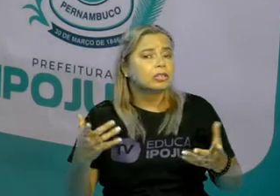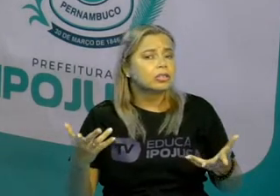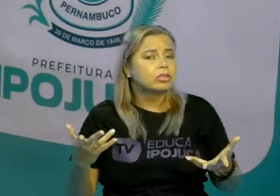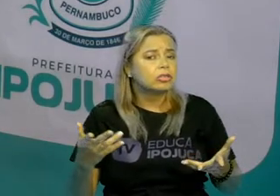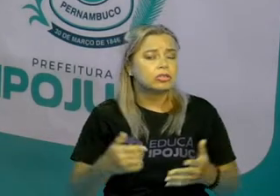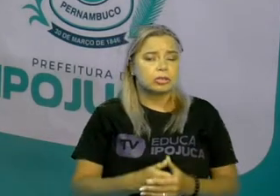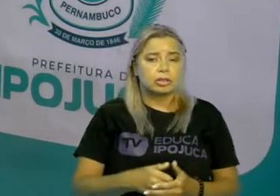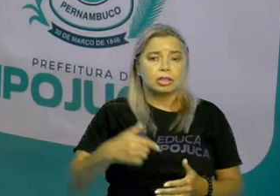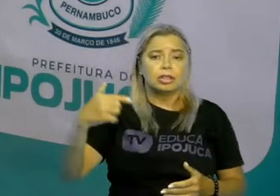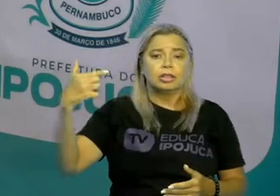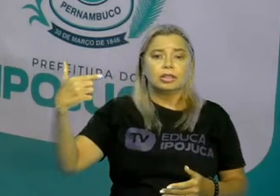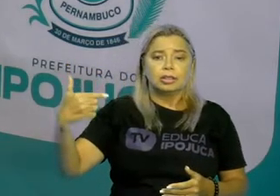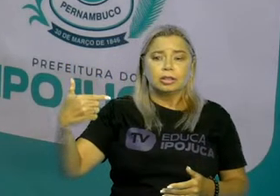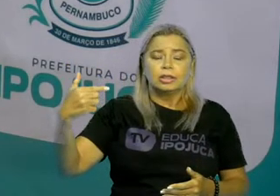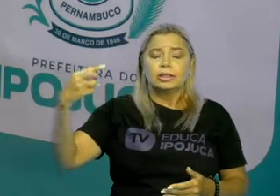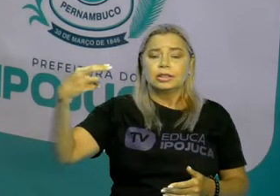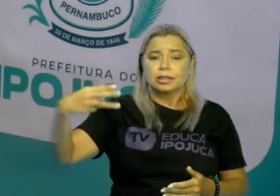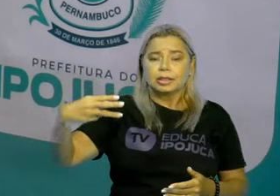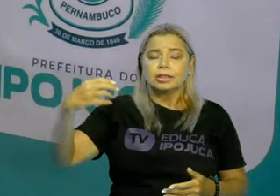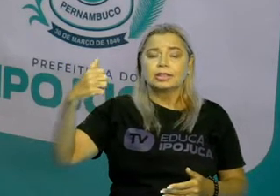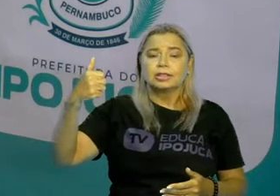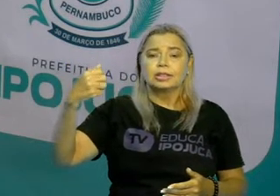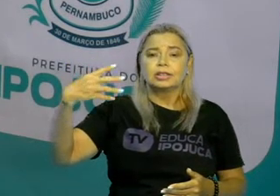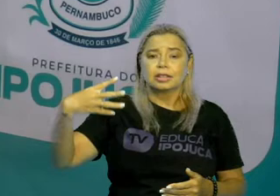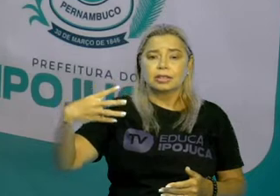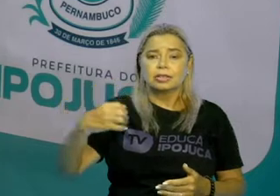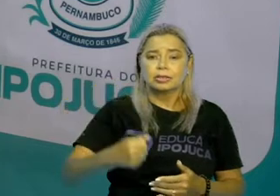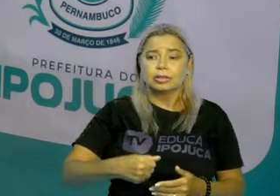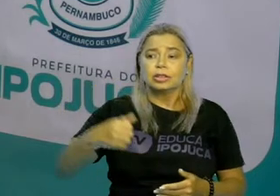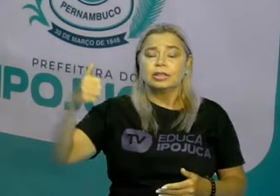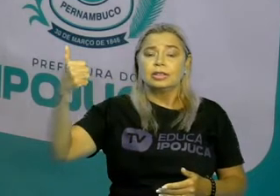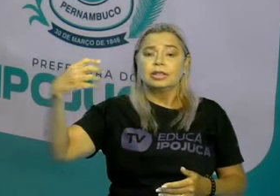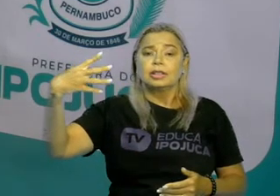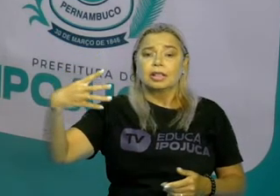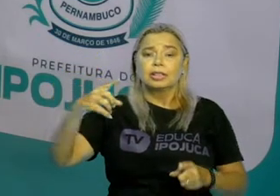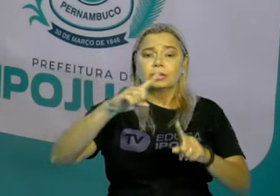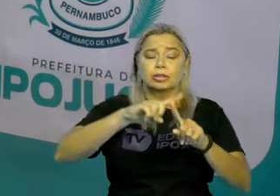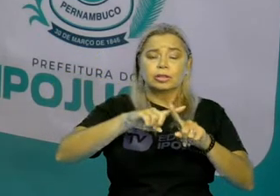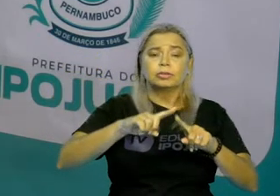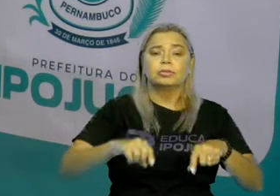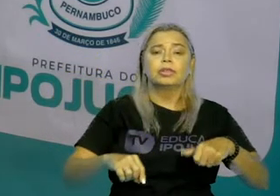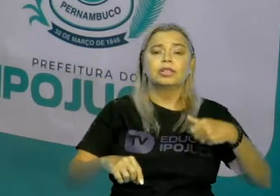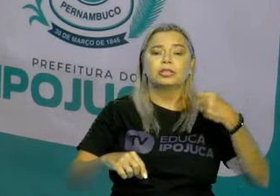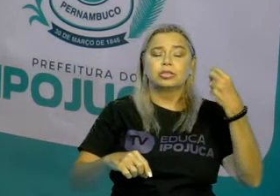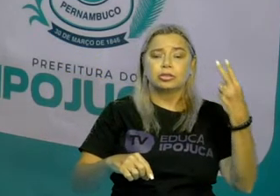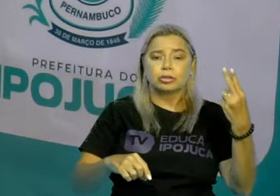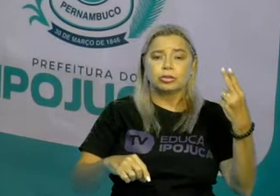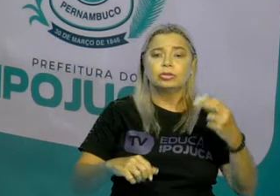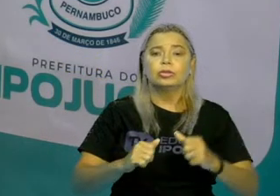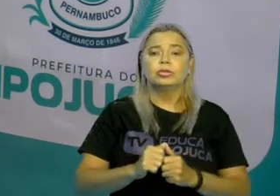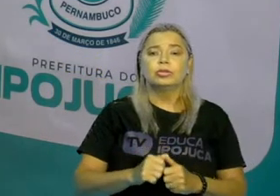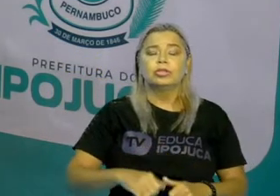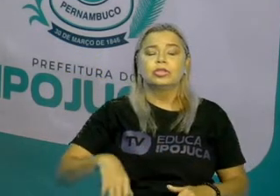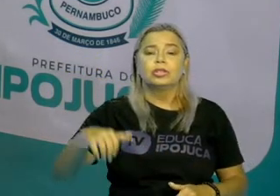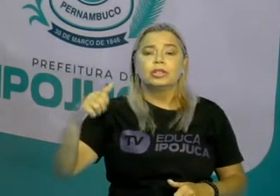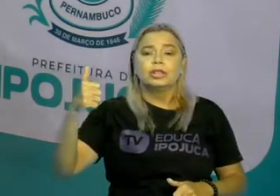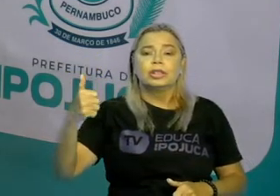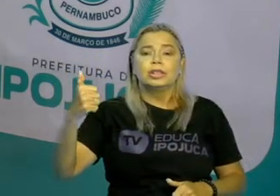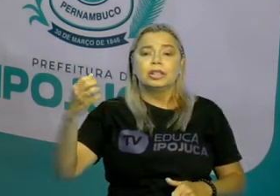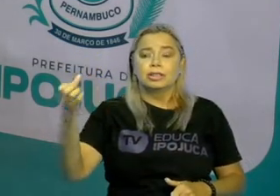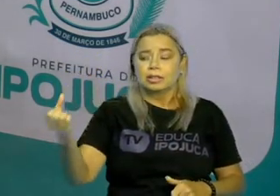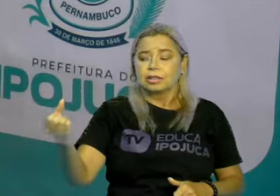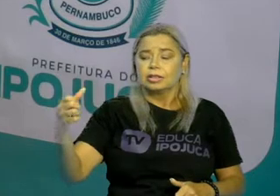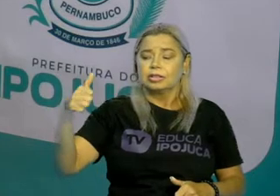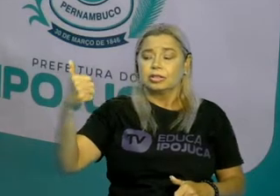2... 13, 14. 14 com mais 2, 15, 16. 16 com mais